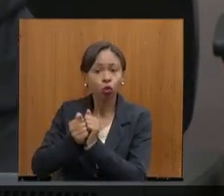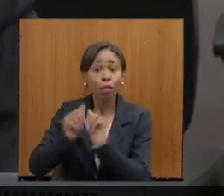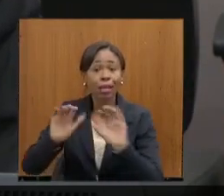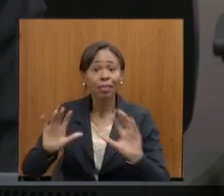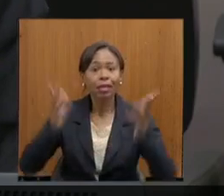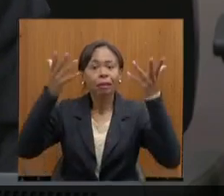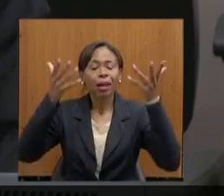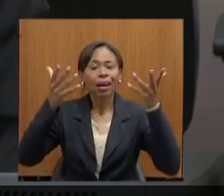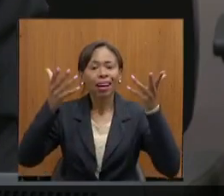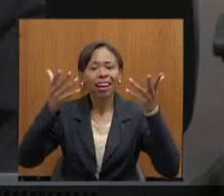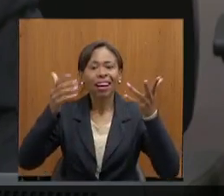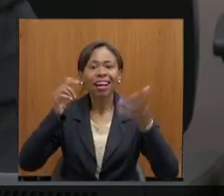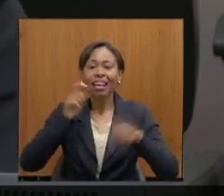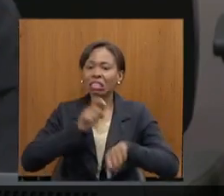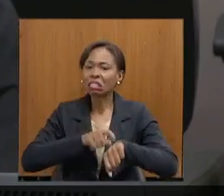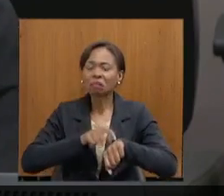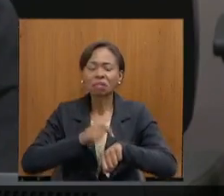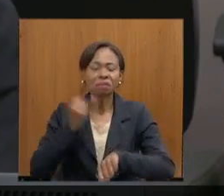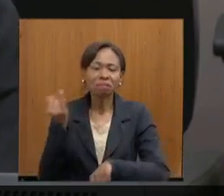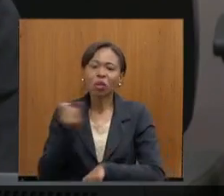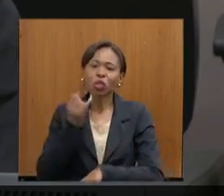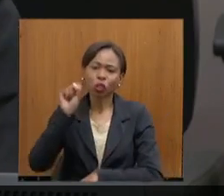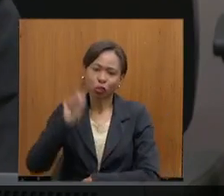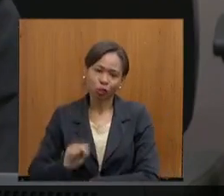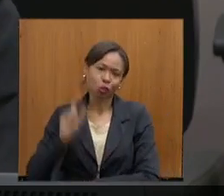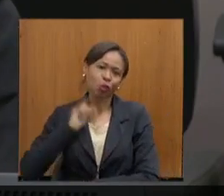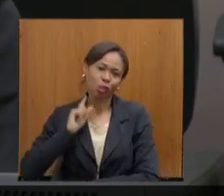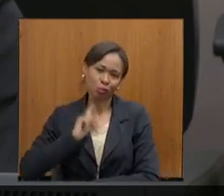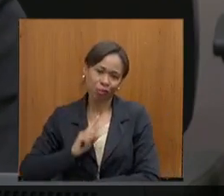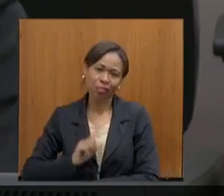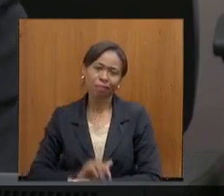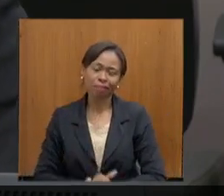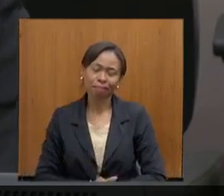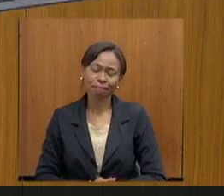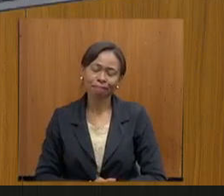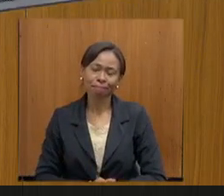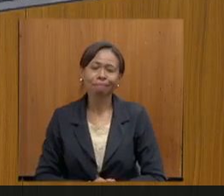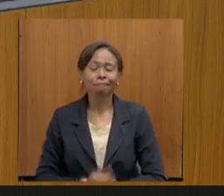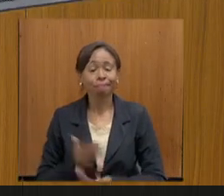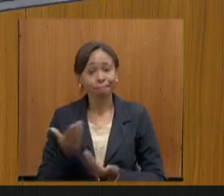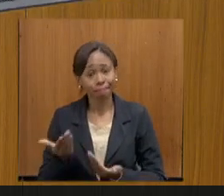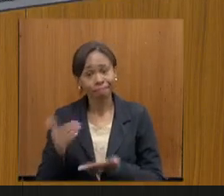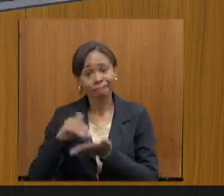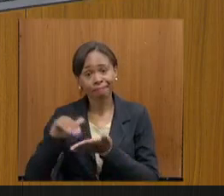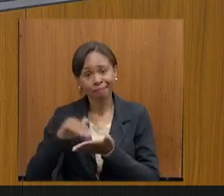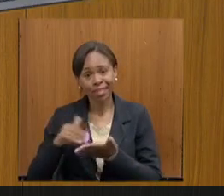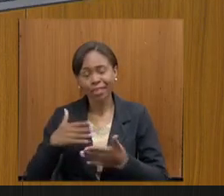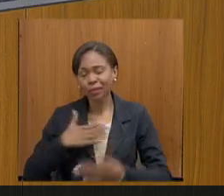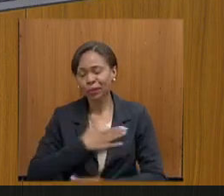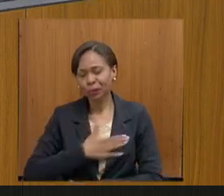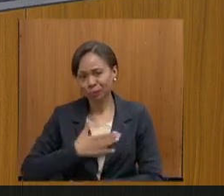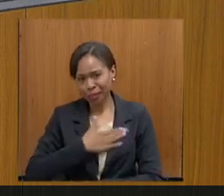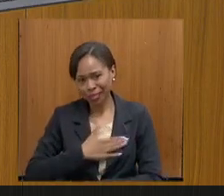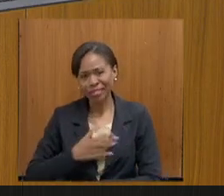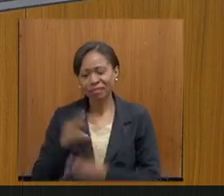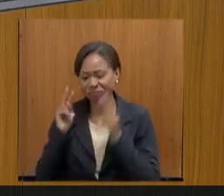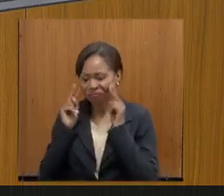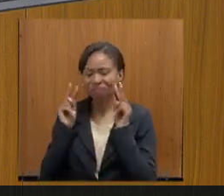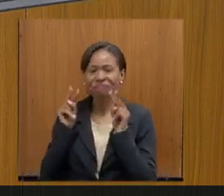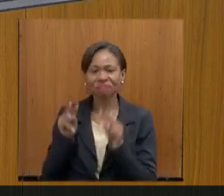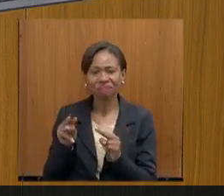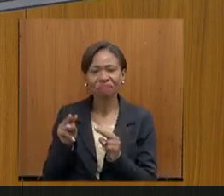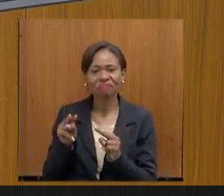Inatel esse grande momento do qual surge menos de agradecer então secretário um prazer ouvir vossa